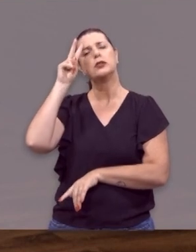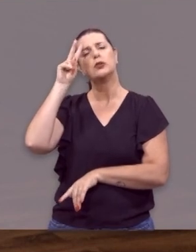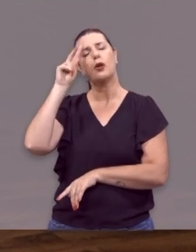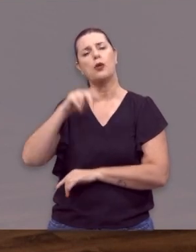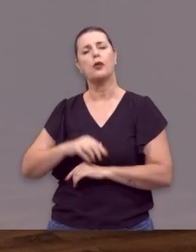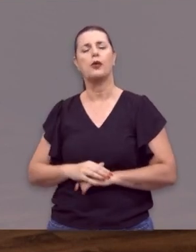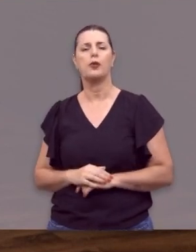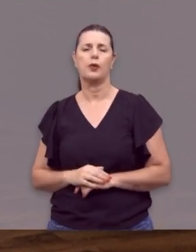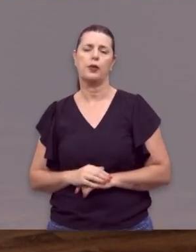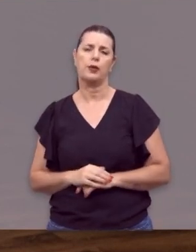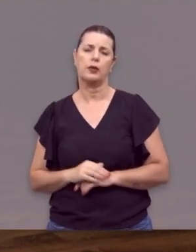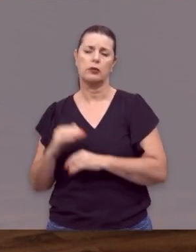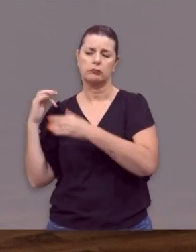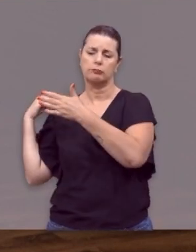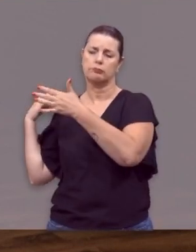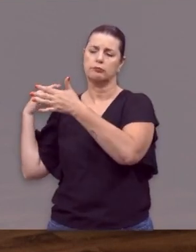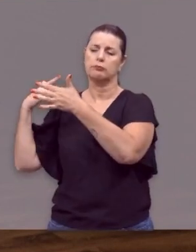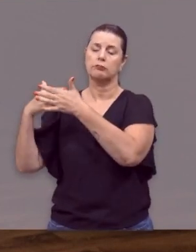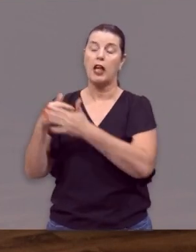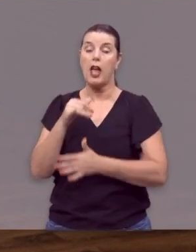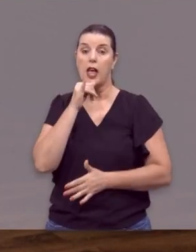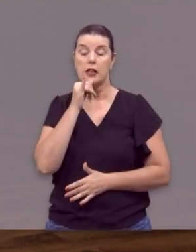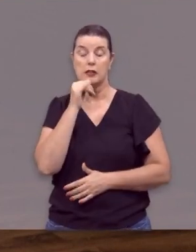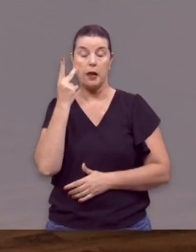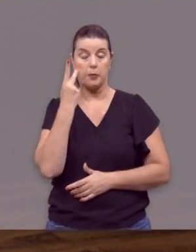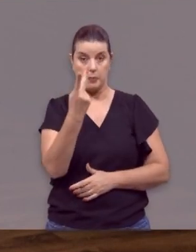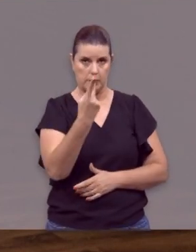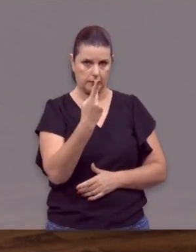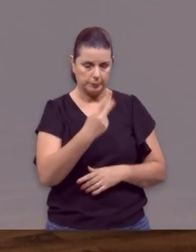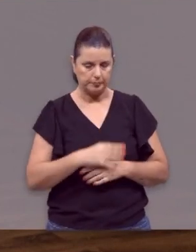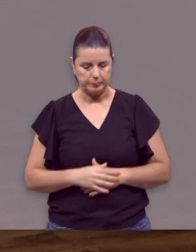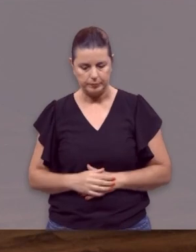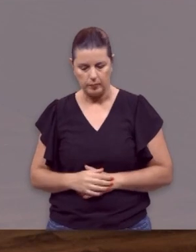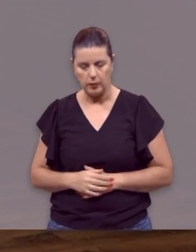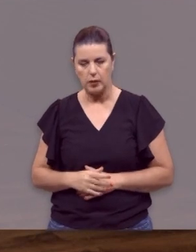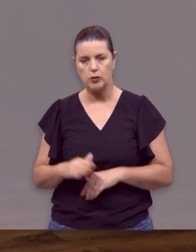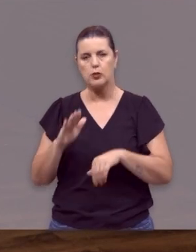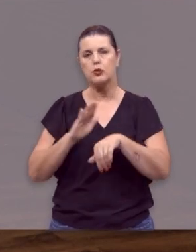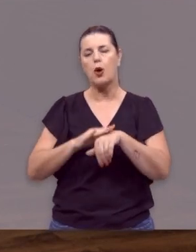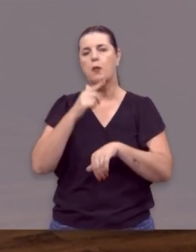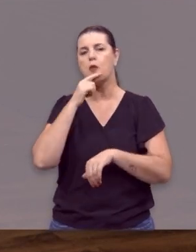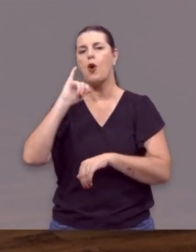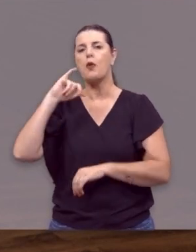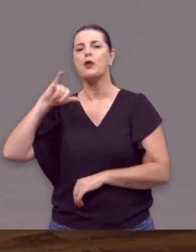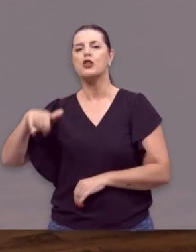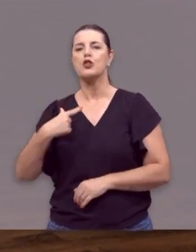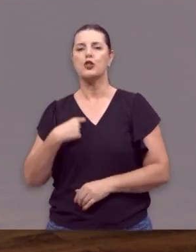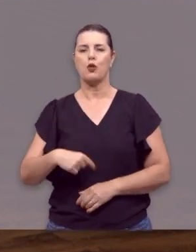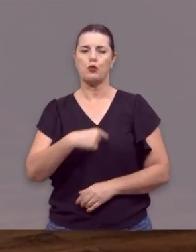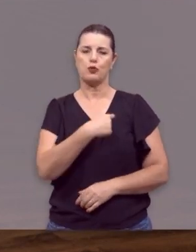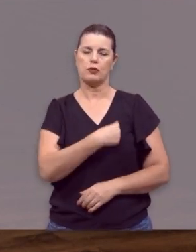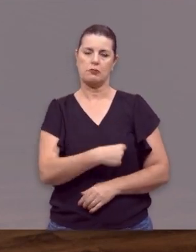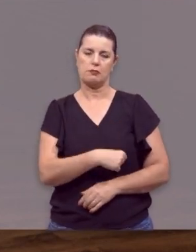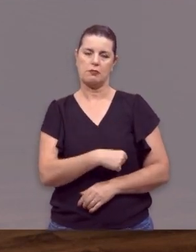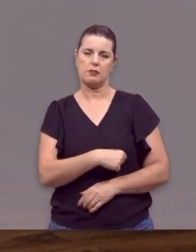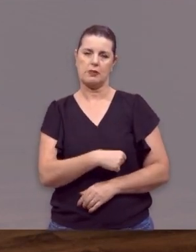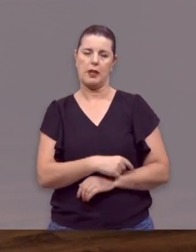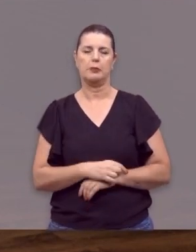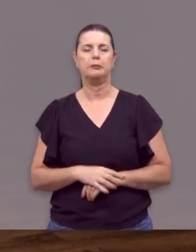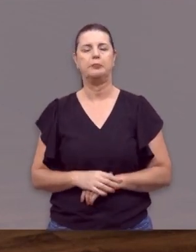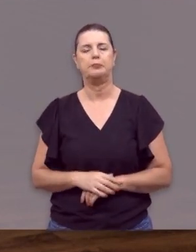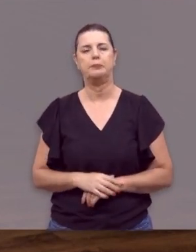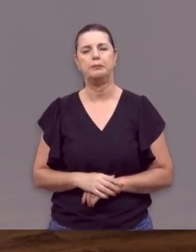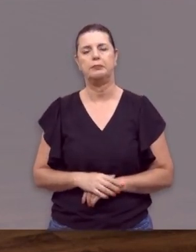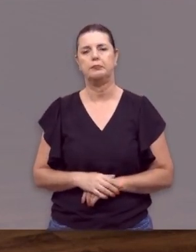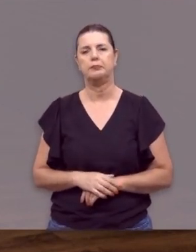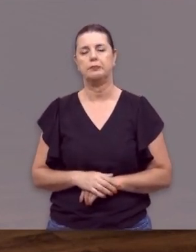humanidade. Pode servir de exemplo para você e para mim. Quero falar sobre José, um ramo